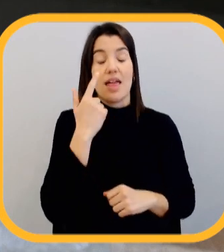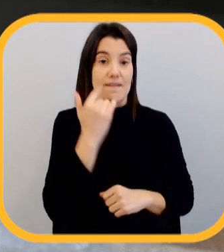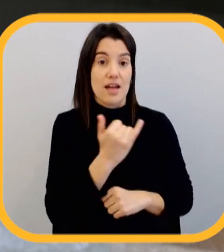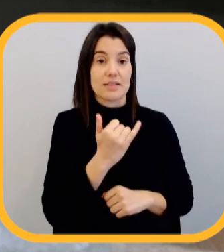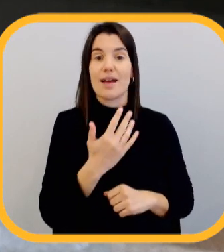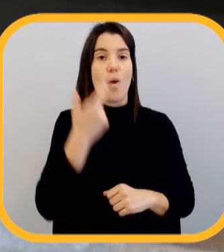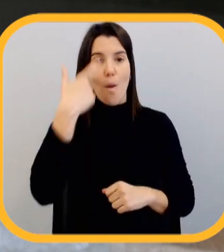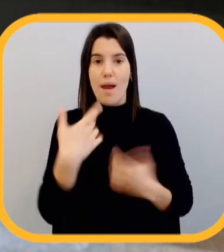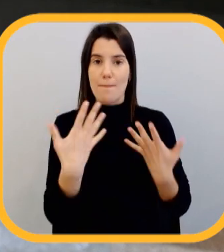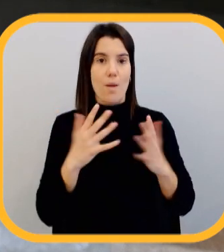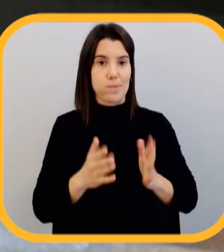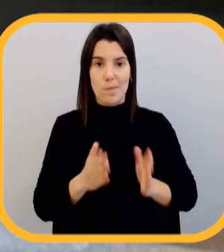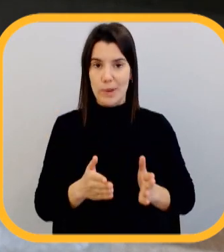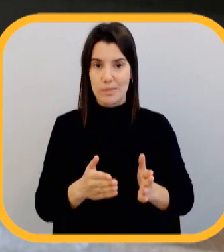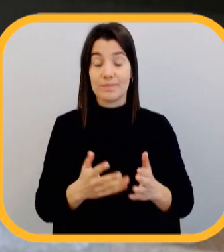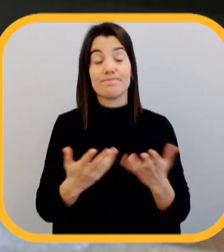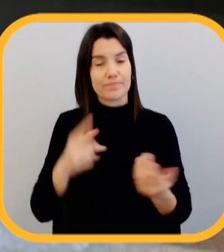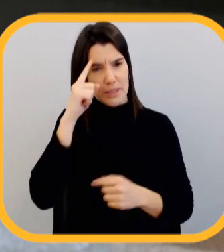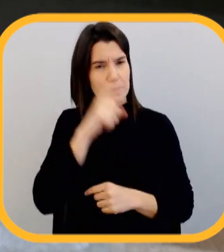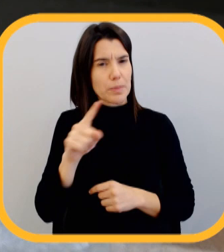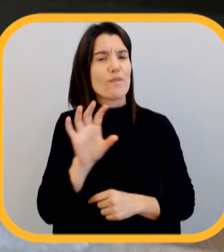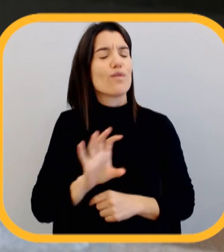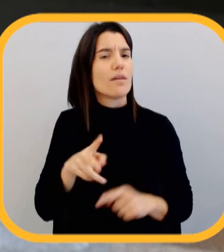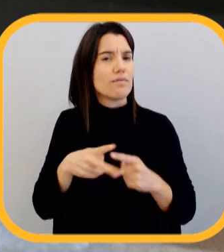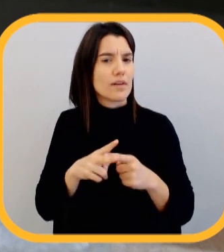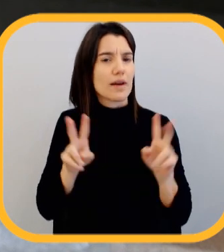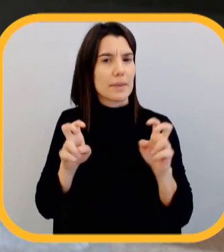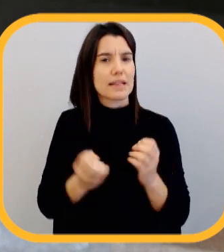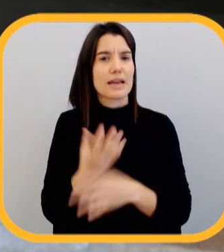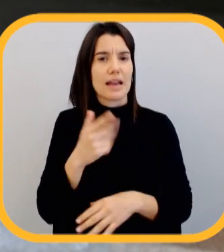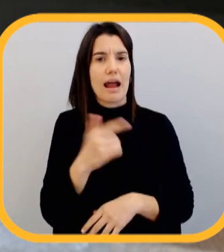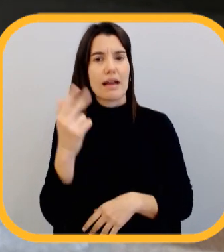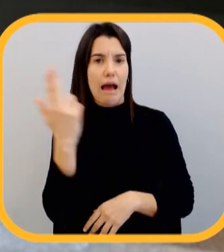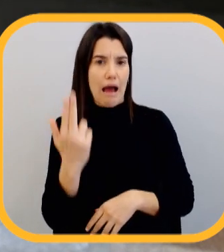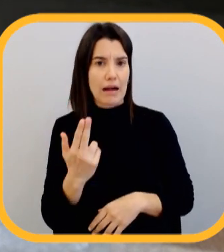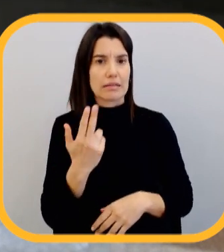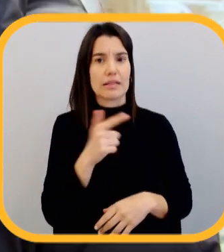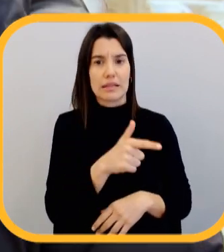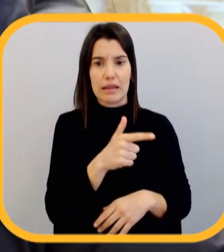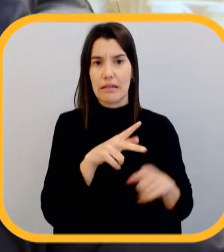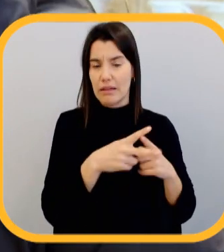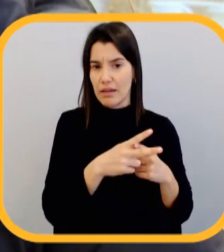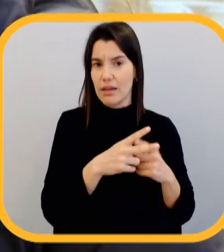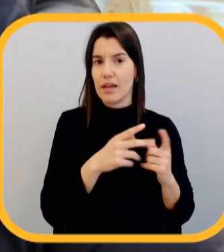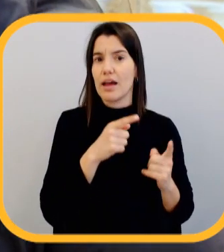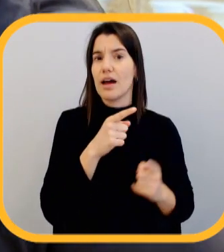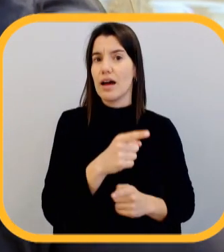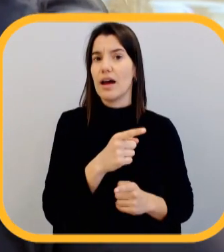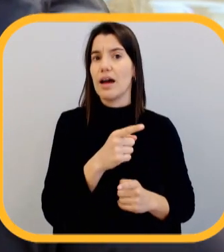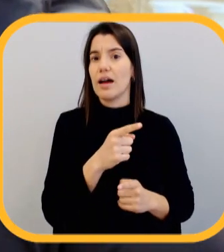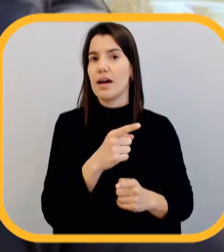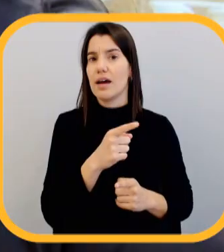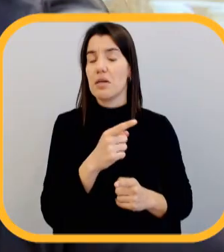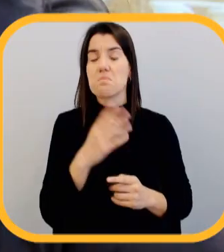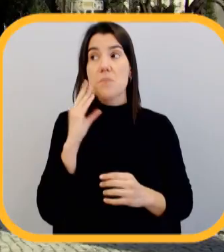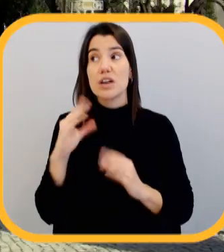à mão humana. E sabes quais são as principais ferramentas usadas para criar arte artificial? Deduzo que seja através de softwares específicos, mas não